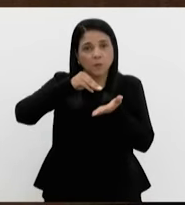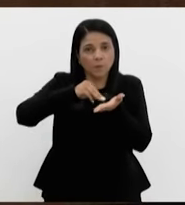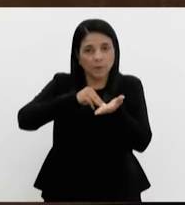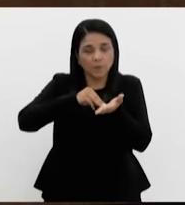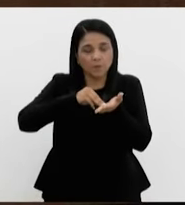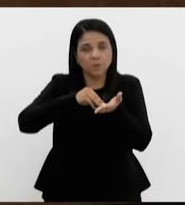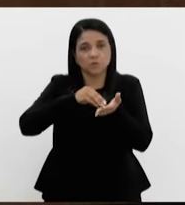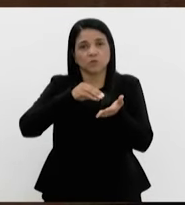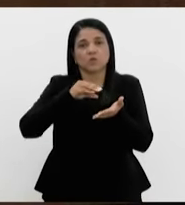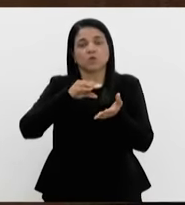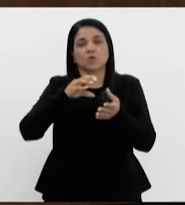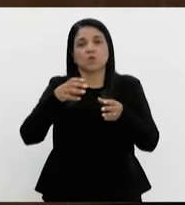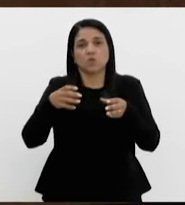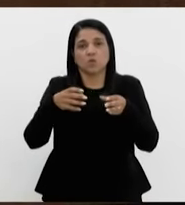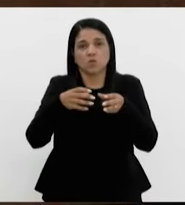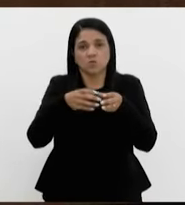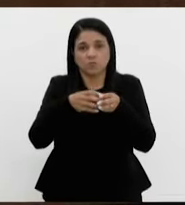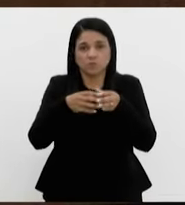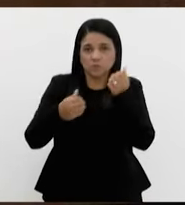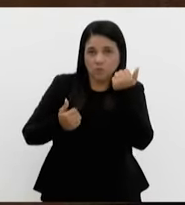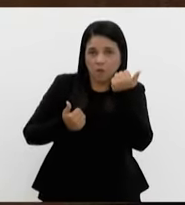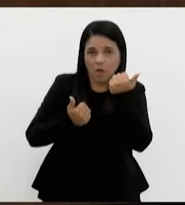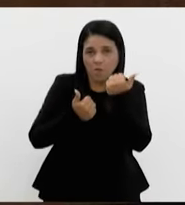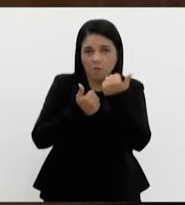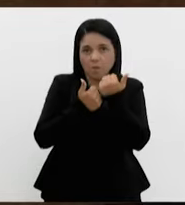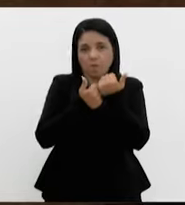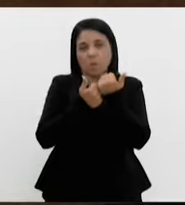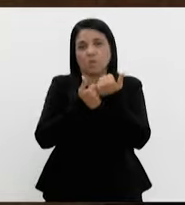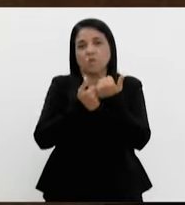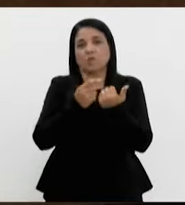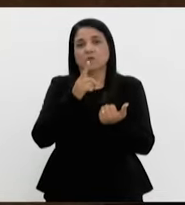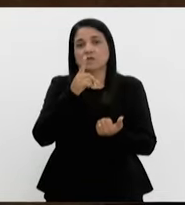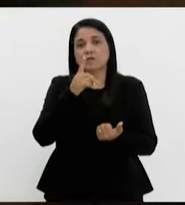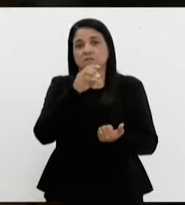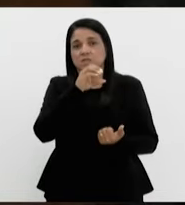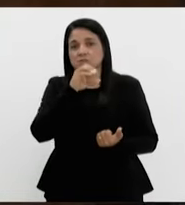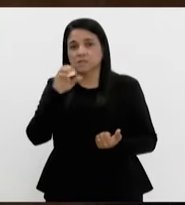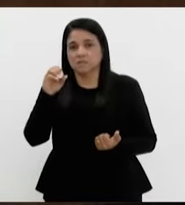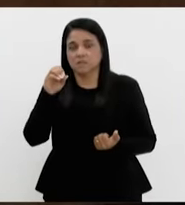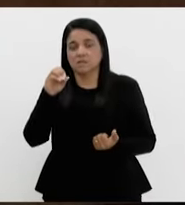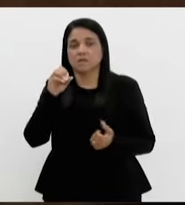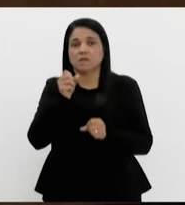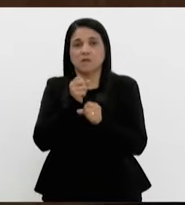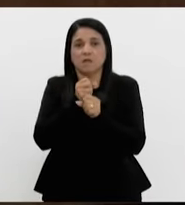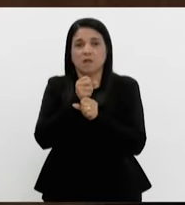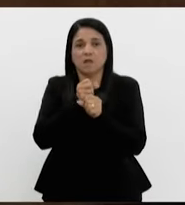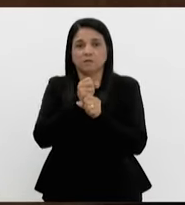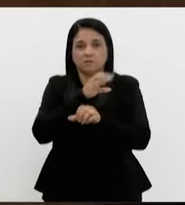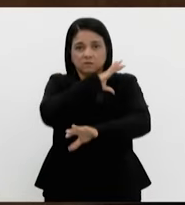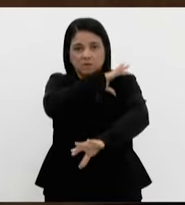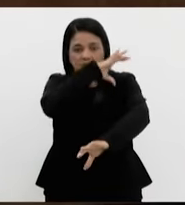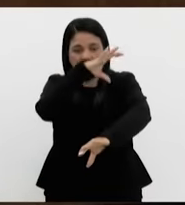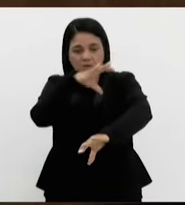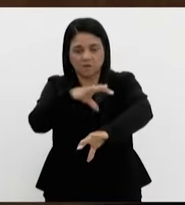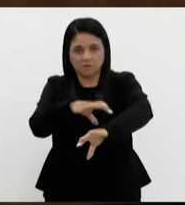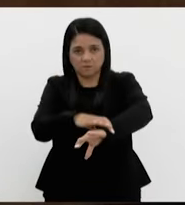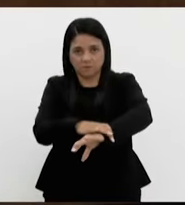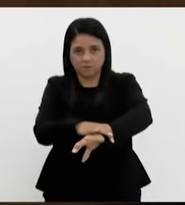comissão de apoio ao centenário das Assembleias de Deus. Deputado Rodrigo